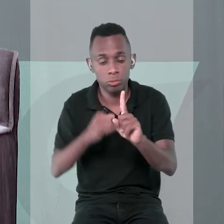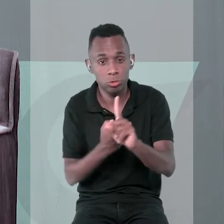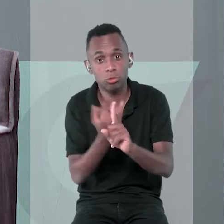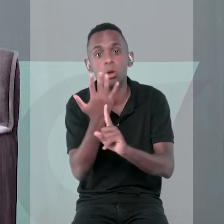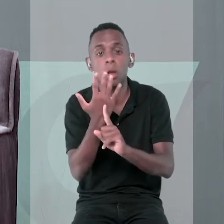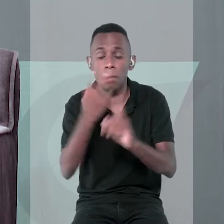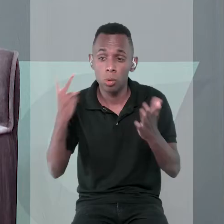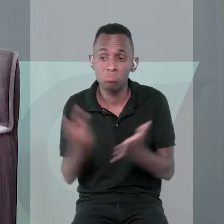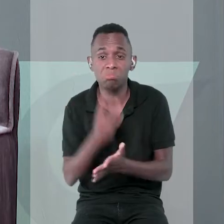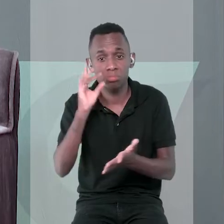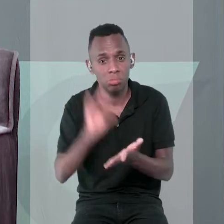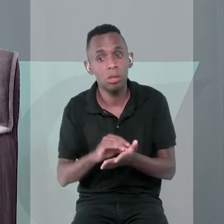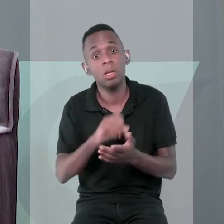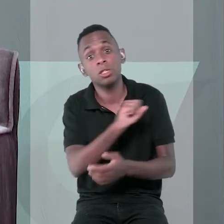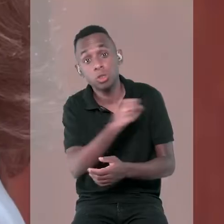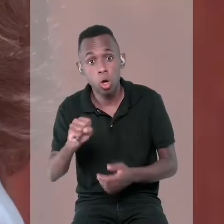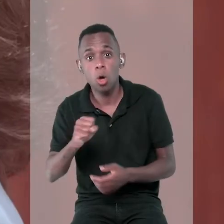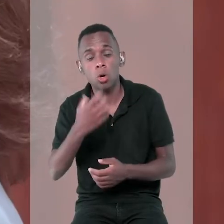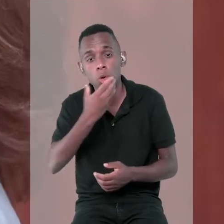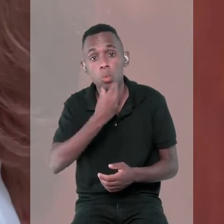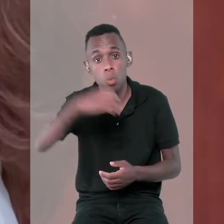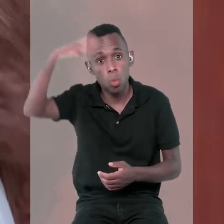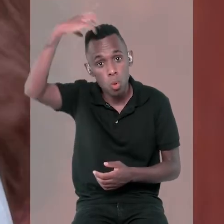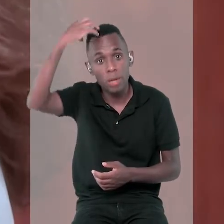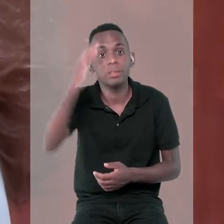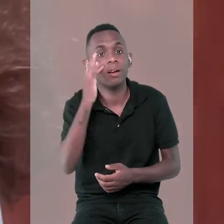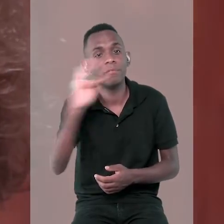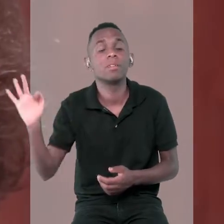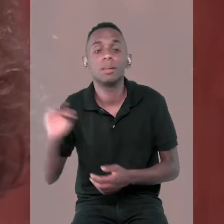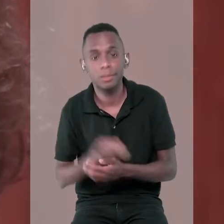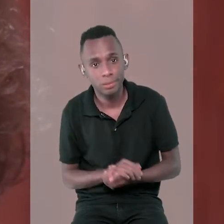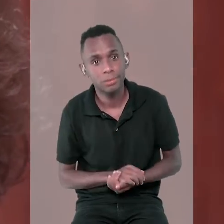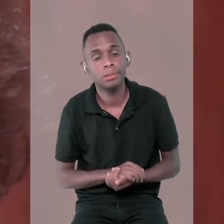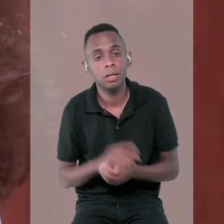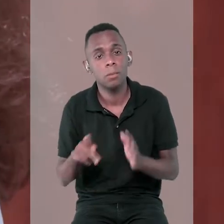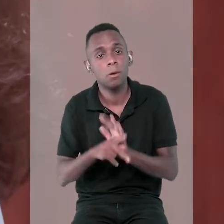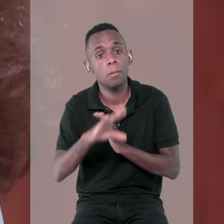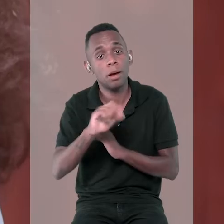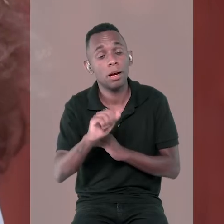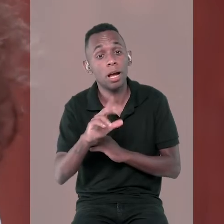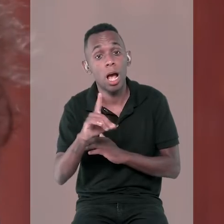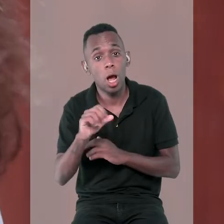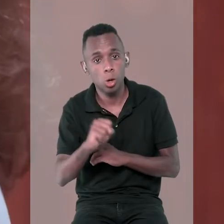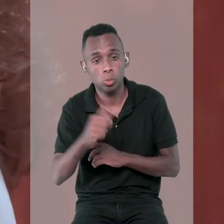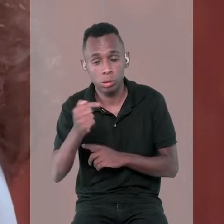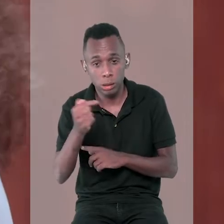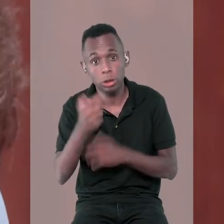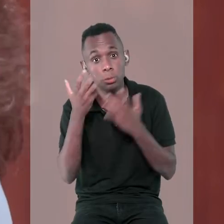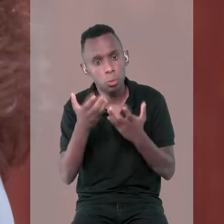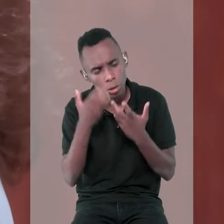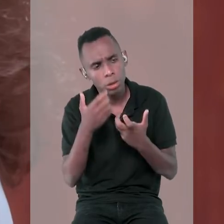acontecerem. E ela era sogra do rei da França, né? Exatamente. Sogra do Carlos VII, queria que ele